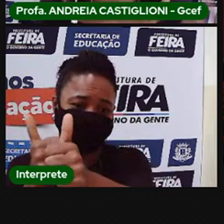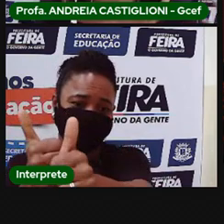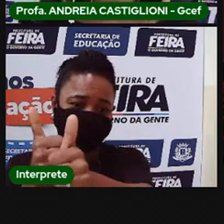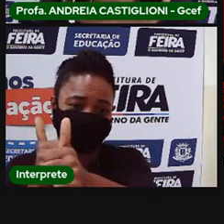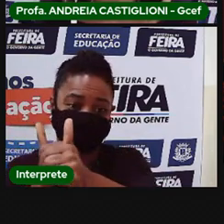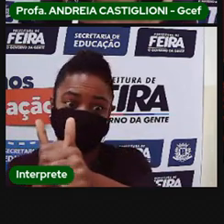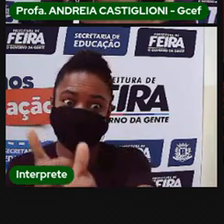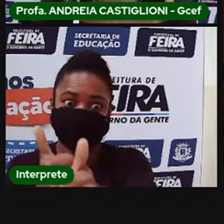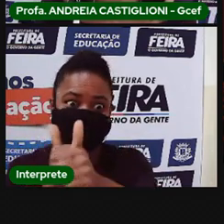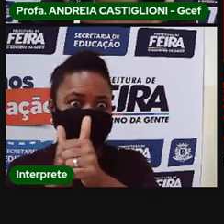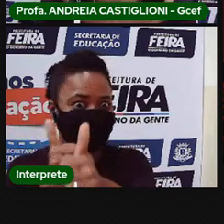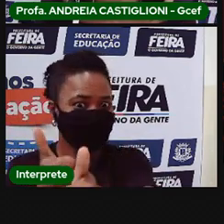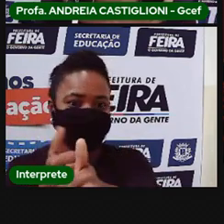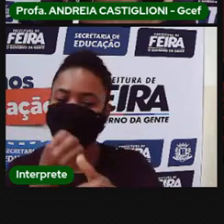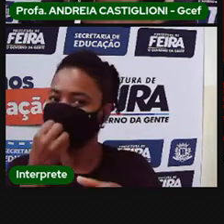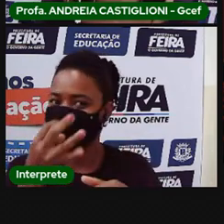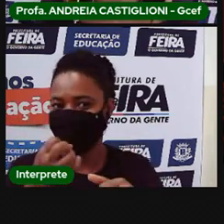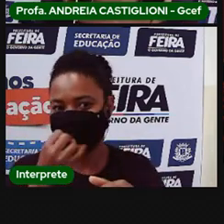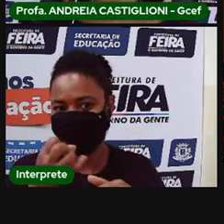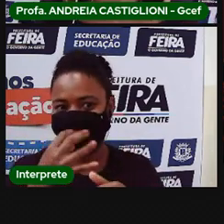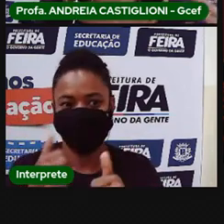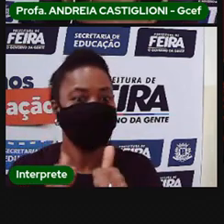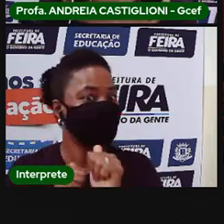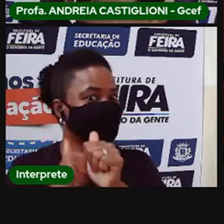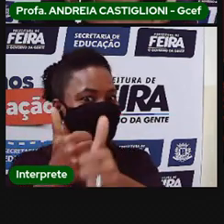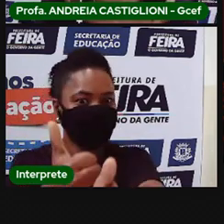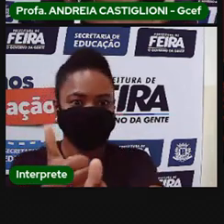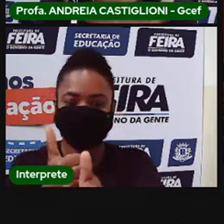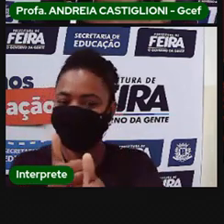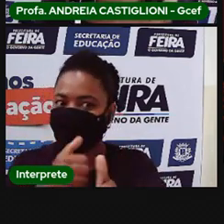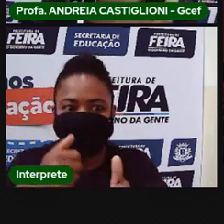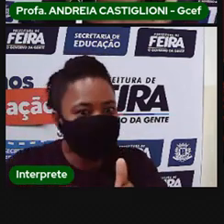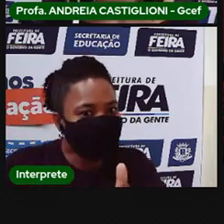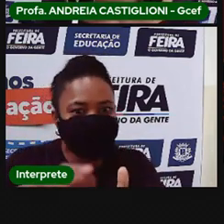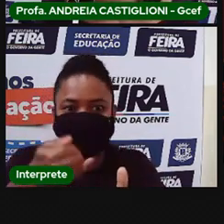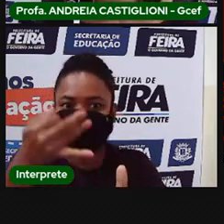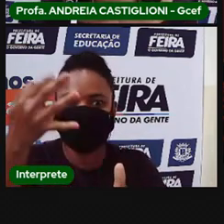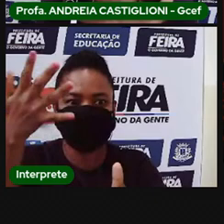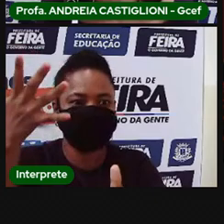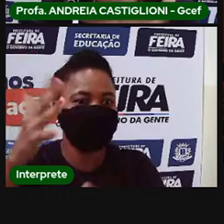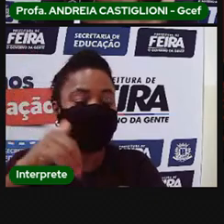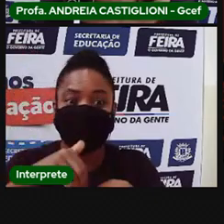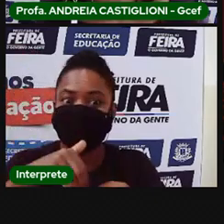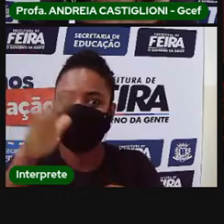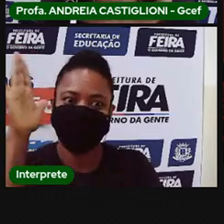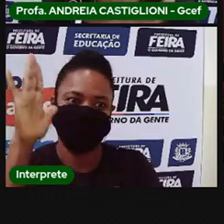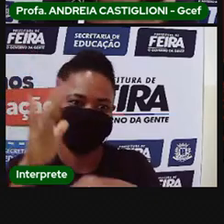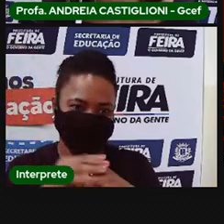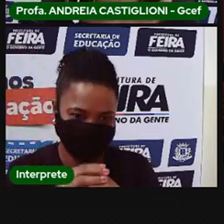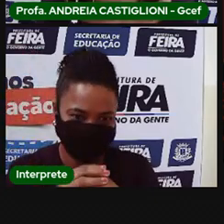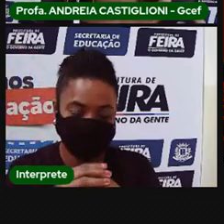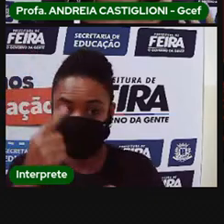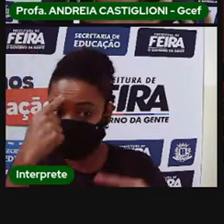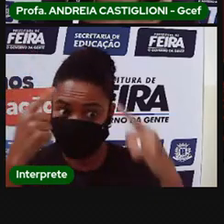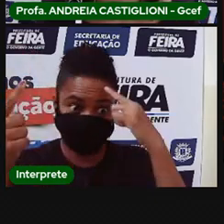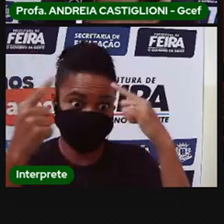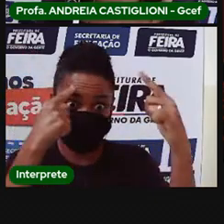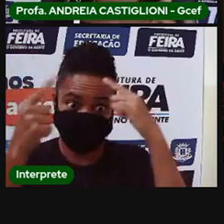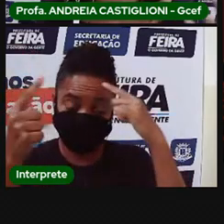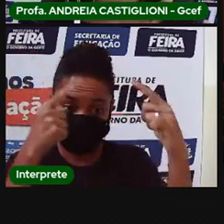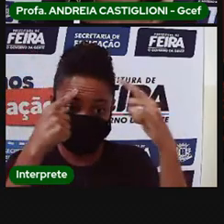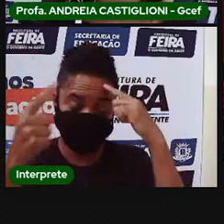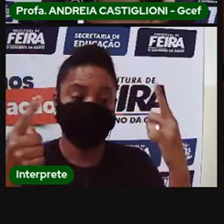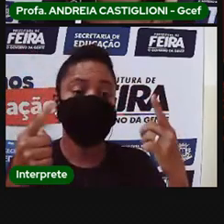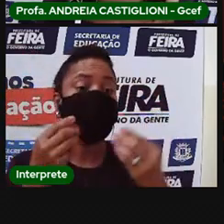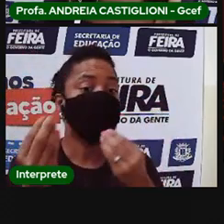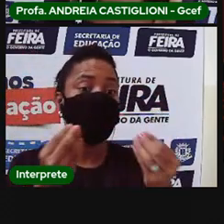vai aumentar o nível de seguidores e vai conseguir alcançar mais pessoas trazendo as suas ideias, né, a sua